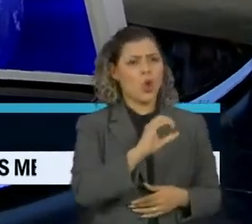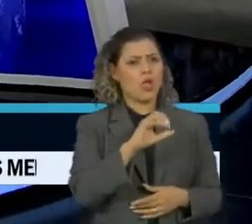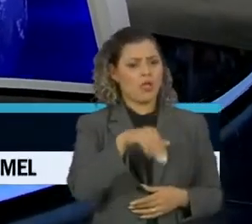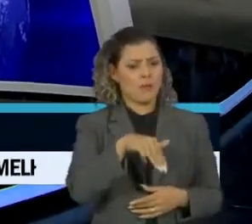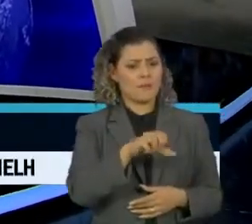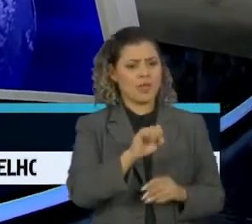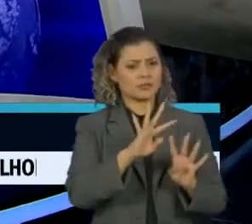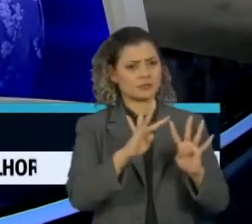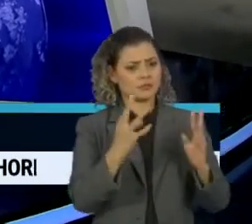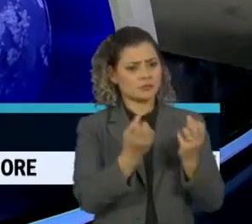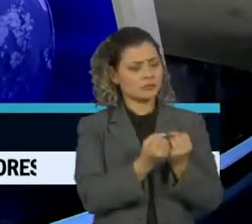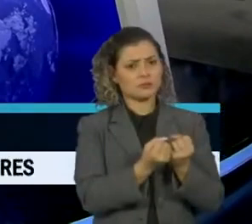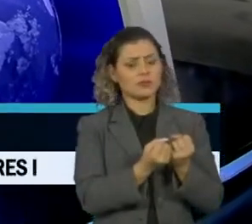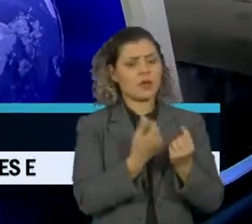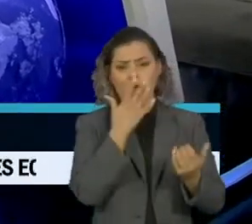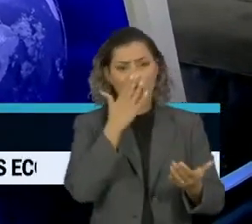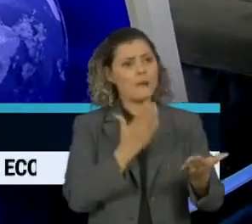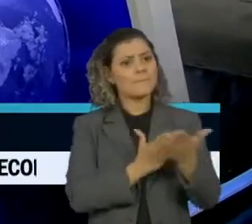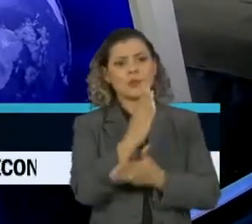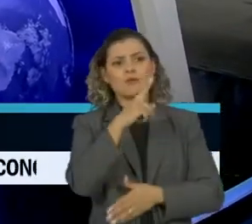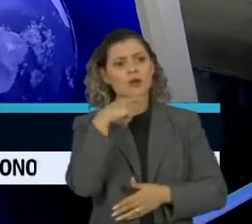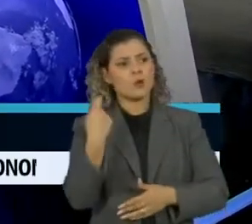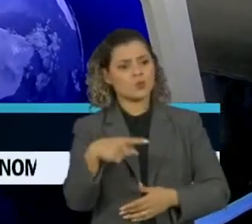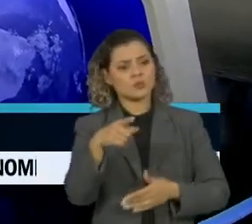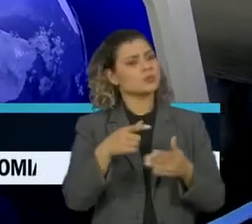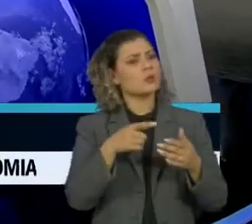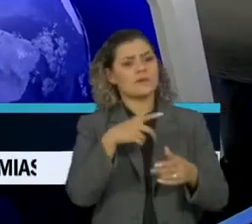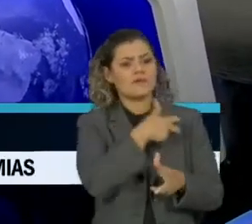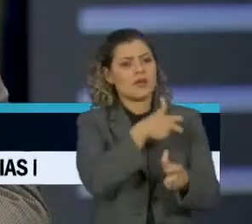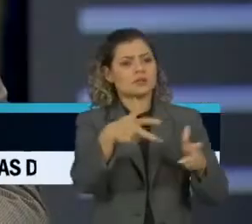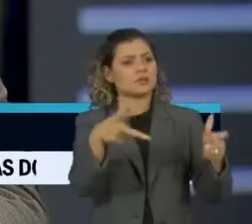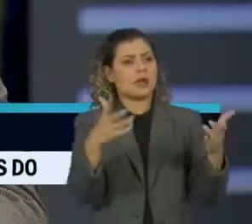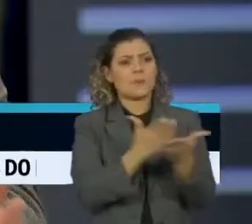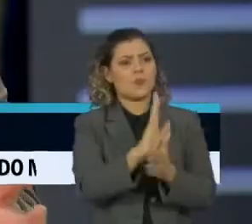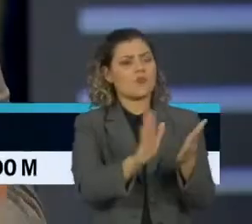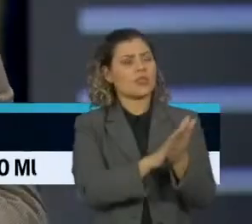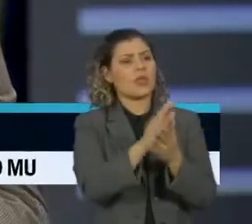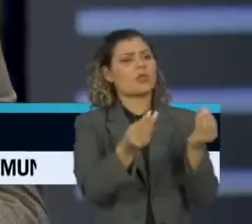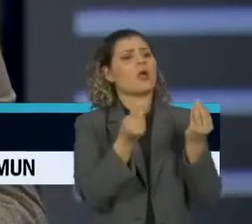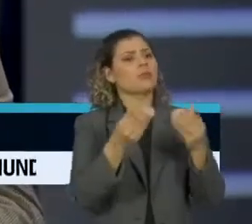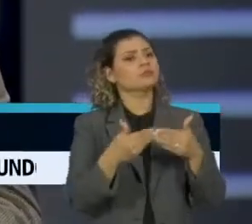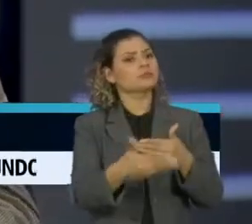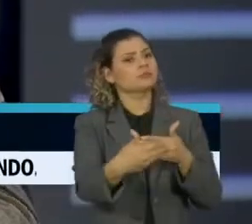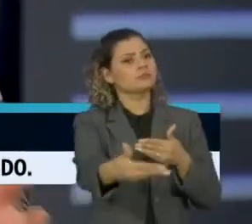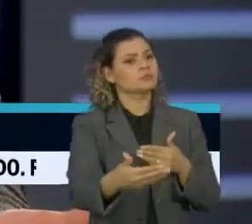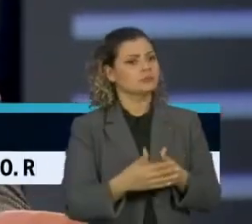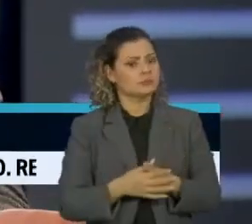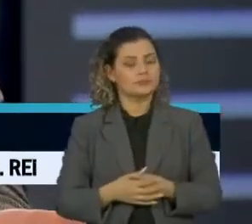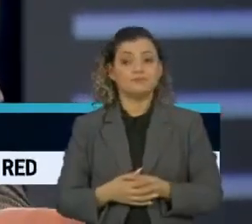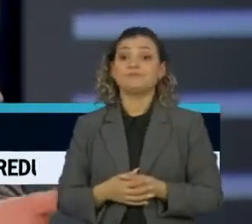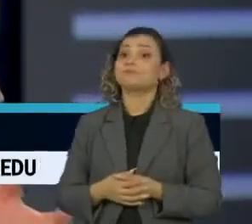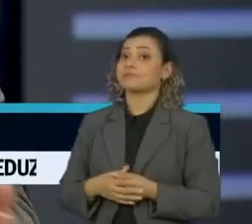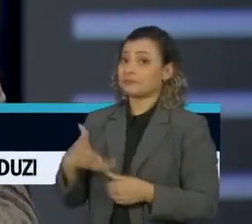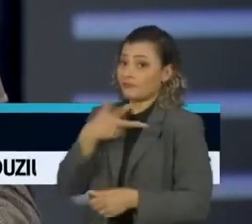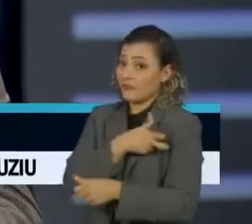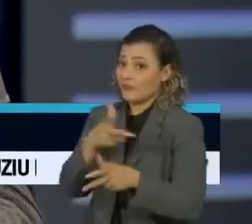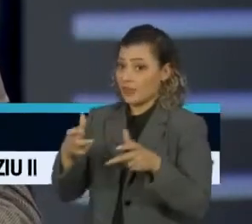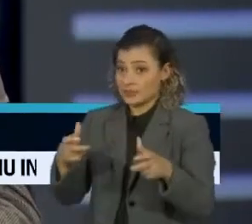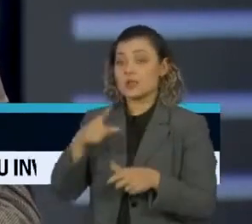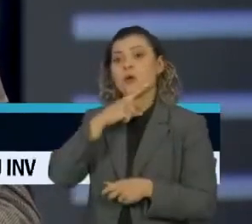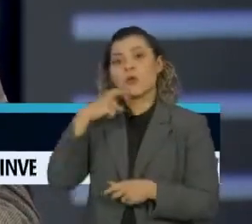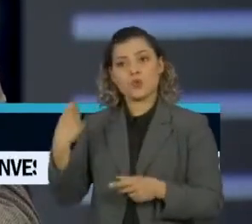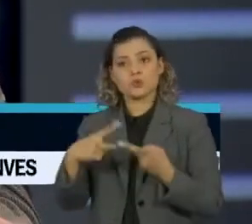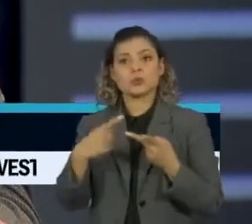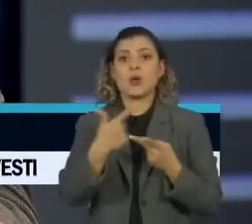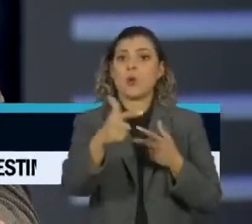comunidade internacional não legitimarem essa vacina da Rússia? Bom, tanto a vacina da Rússia quanto as